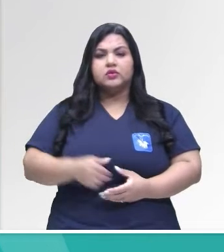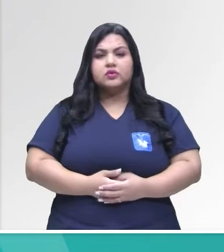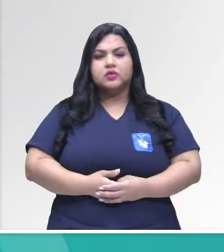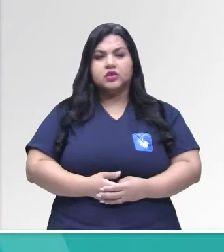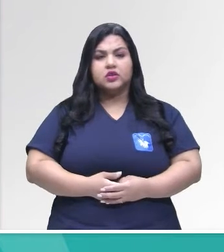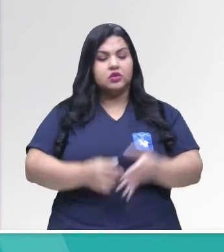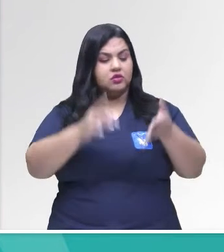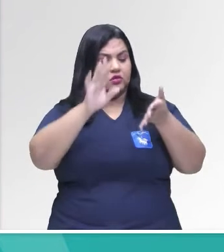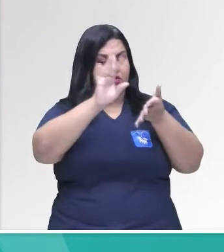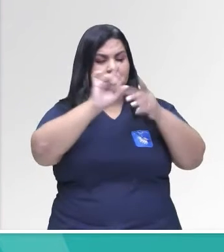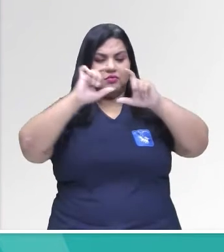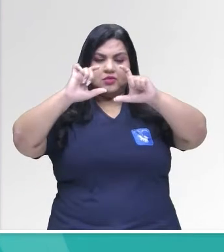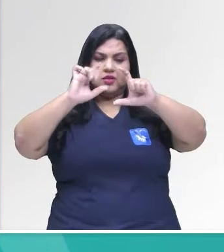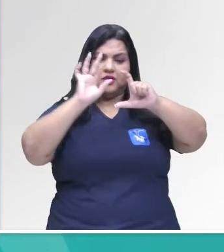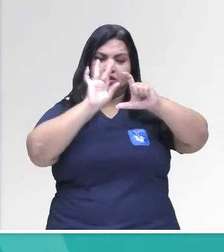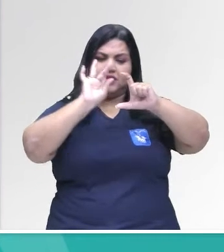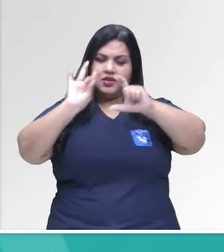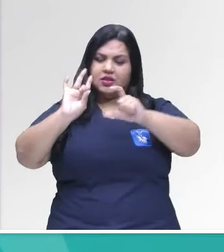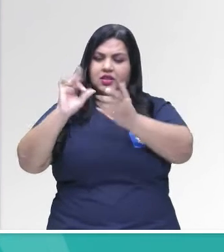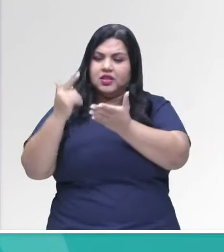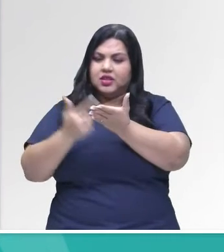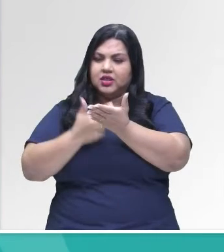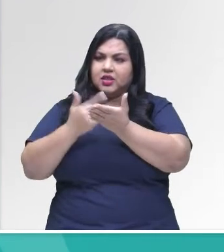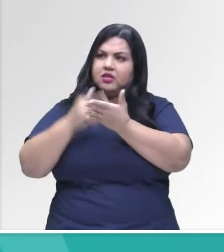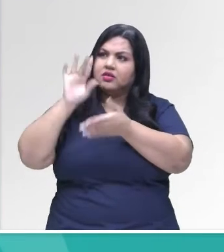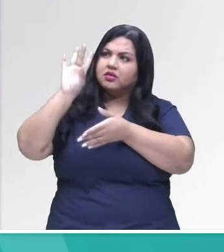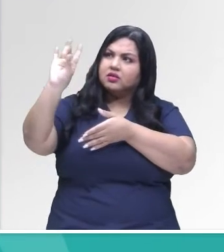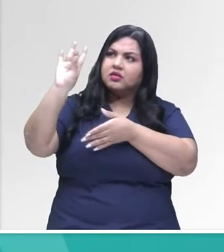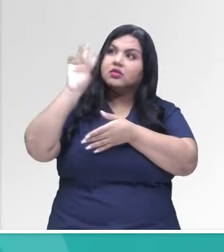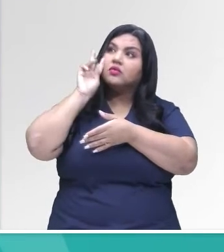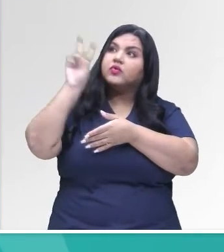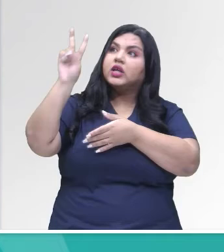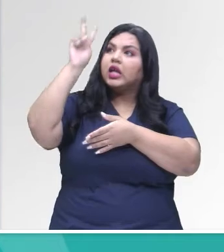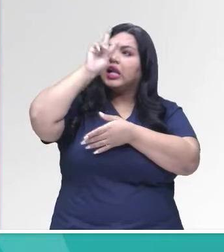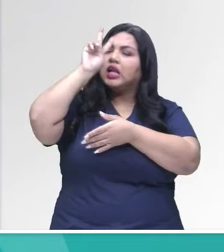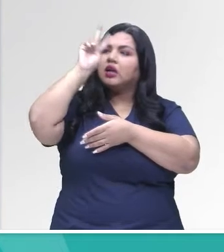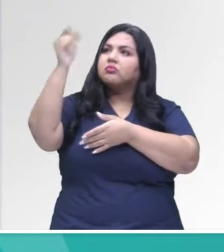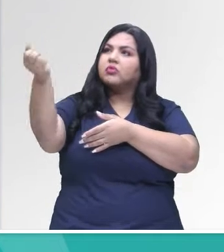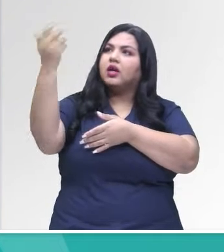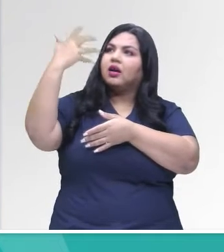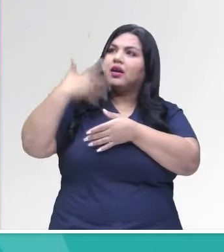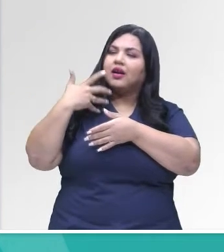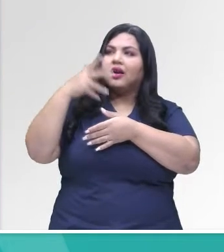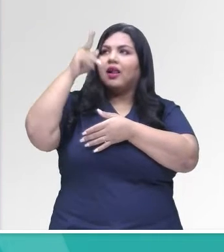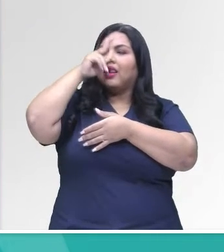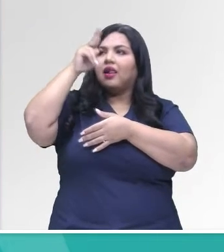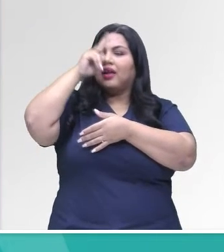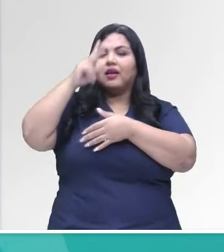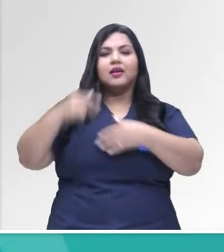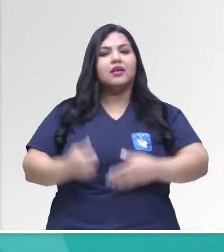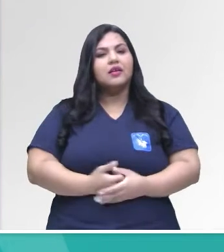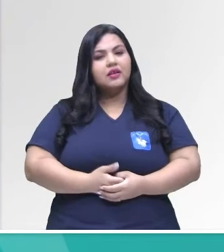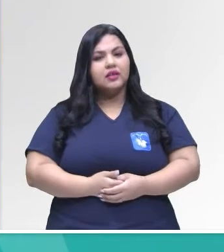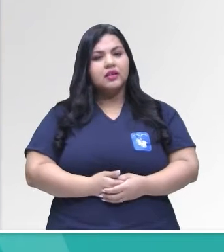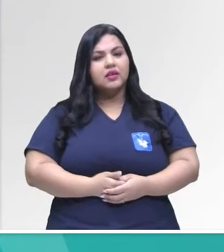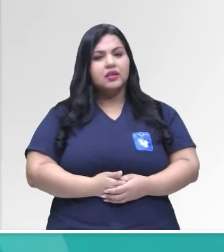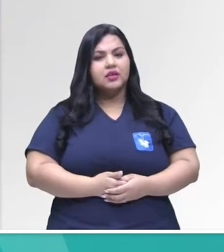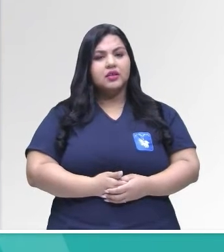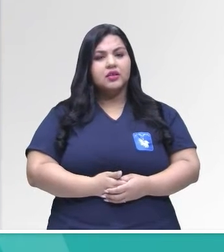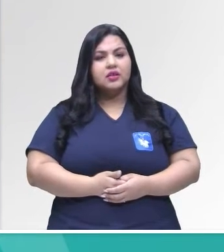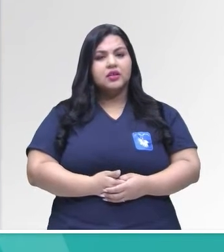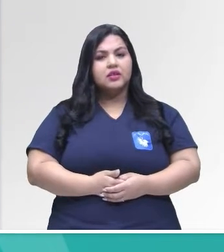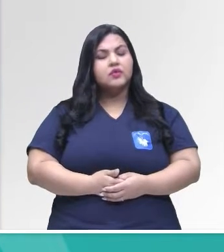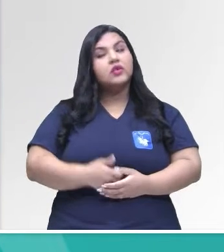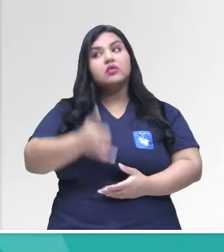que a gente cola nos livros, em locais que possam nos lembrar sobre algo, eles são bastante úteis. Eles foram inventados